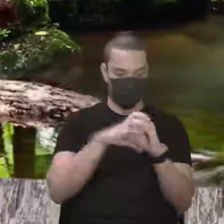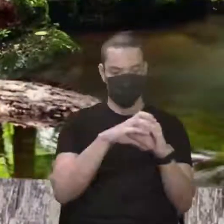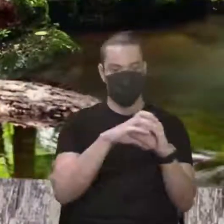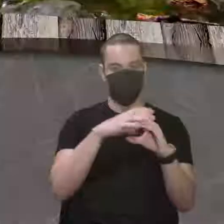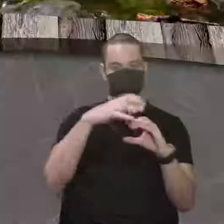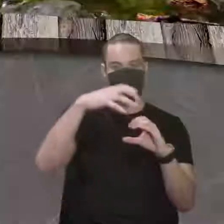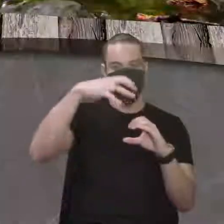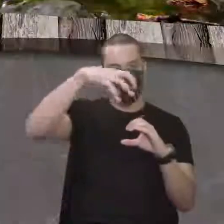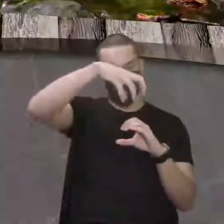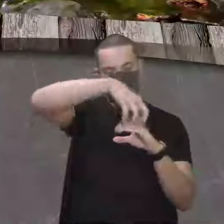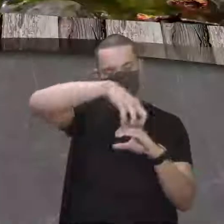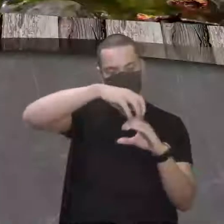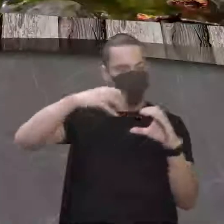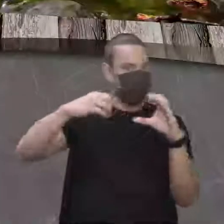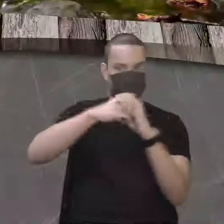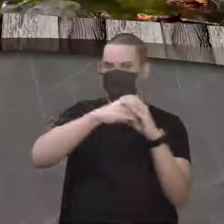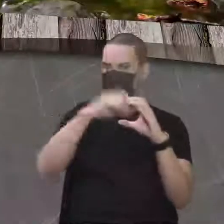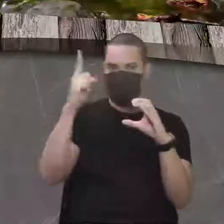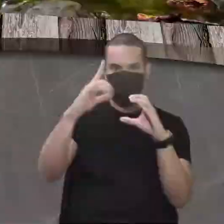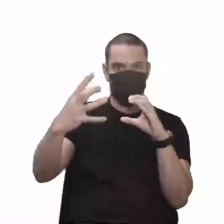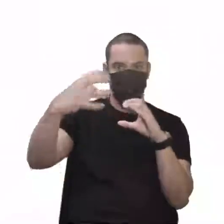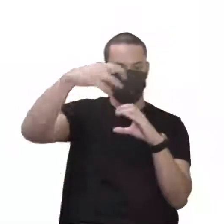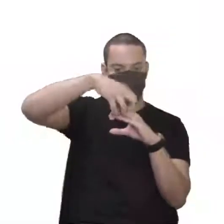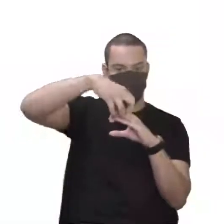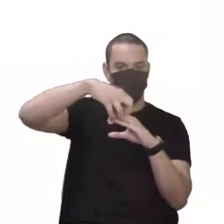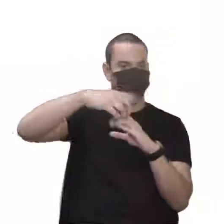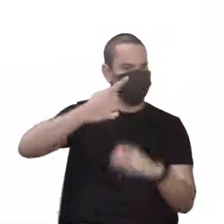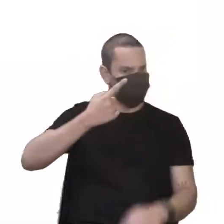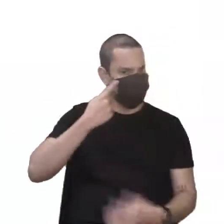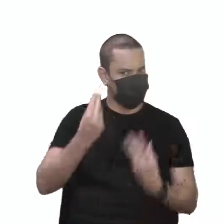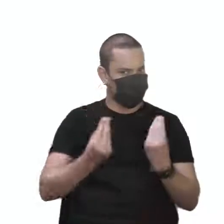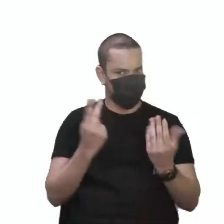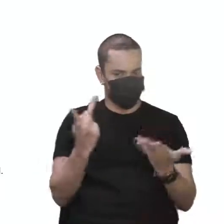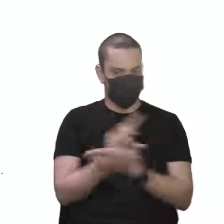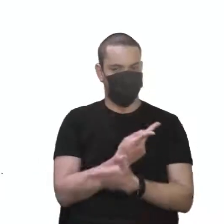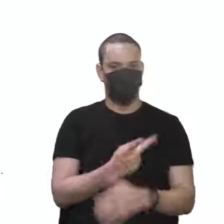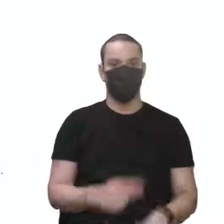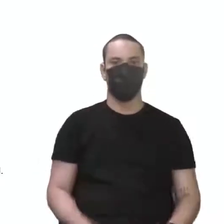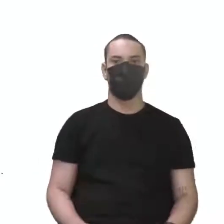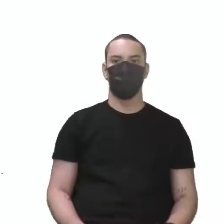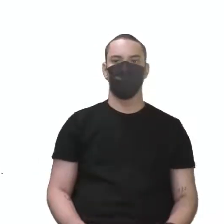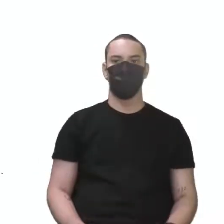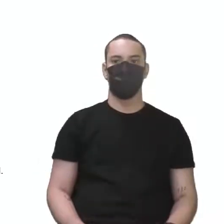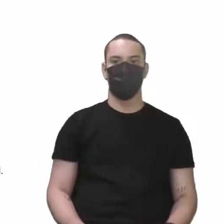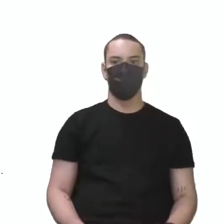bactérias. Perfeito? Vamos dar uma olhada como é que ocorre esse processo? Olha lá.